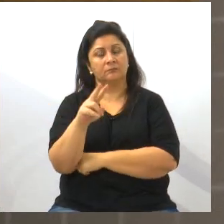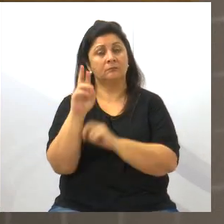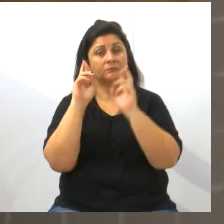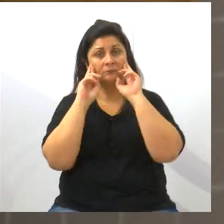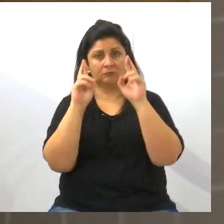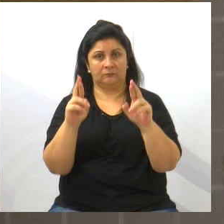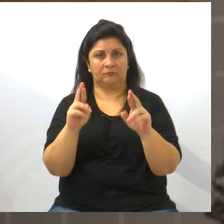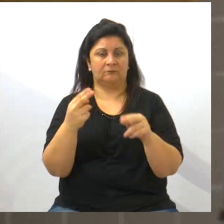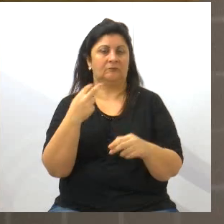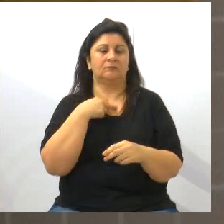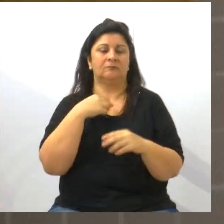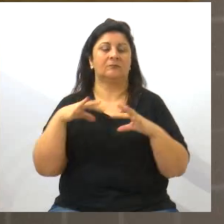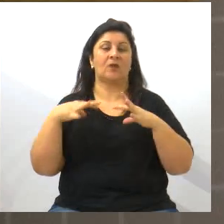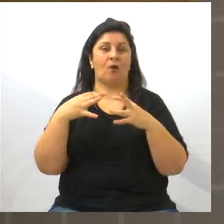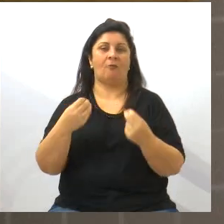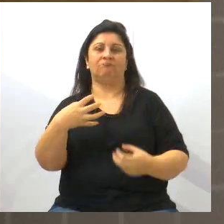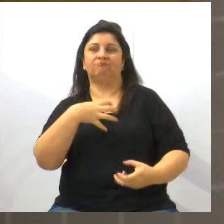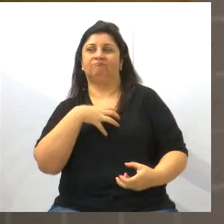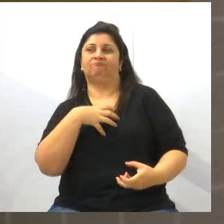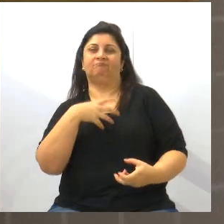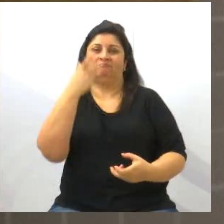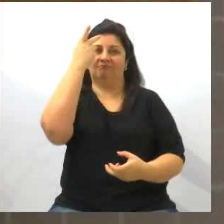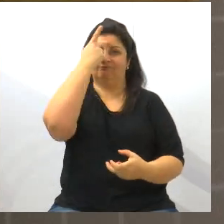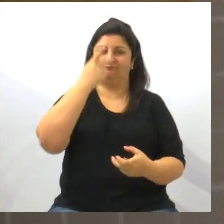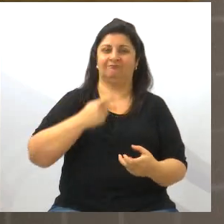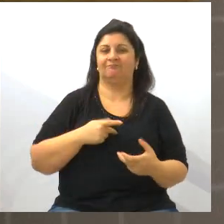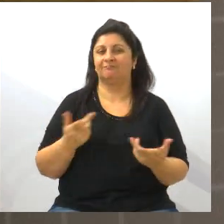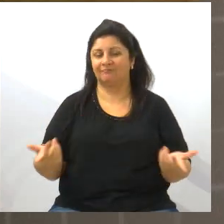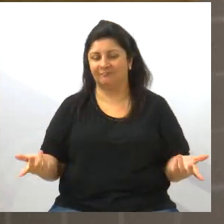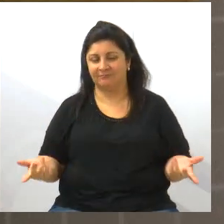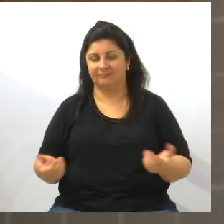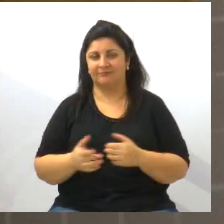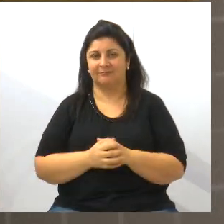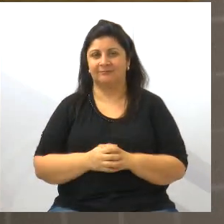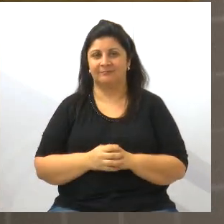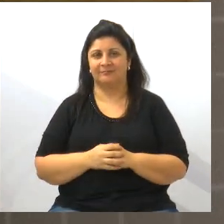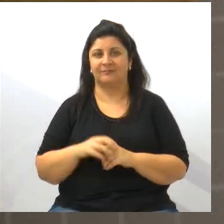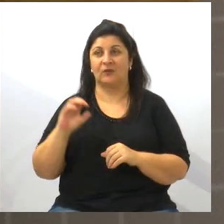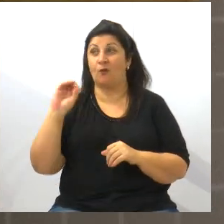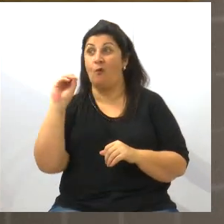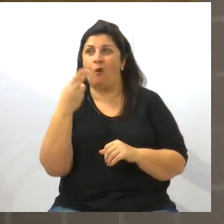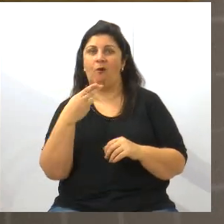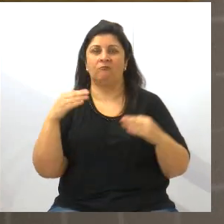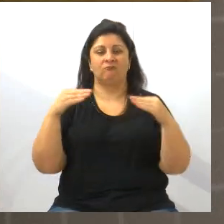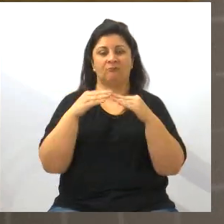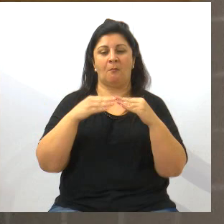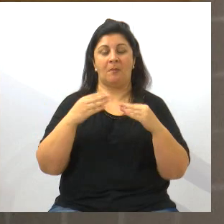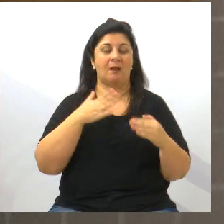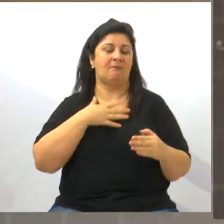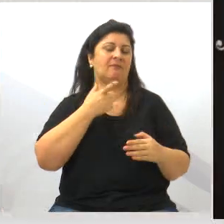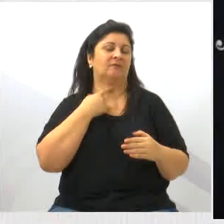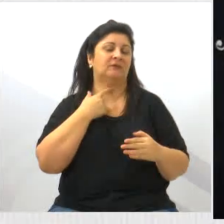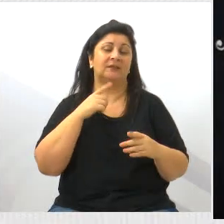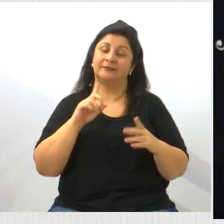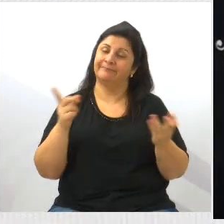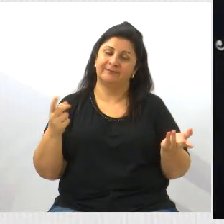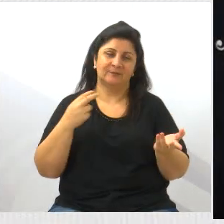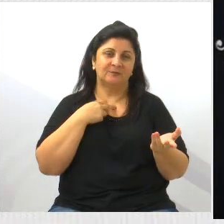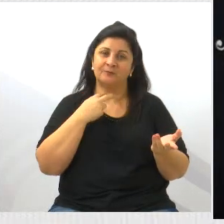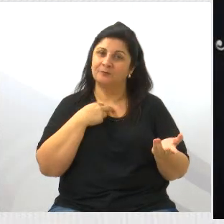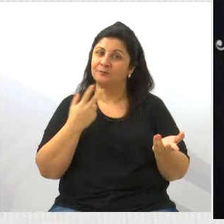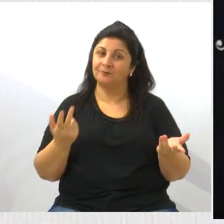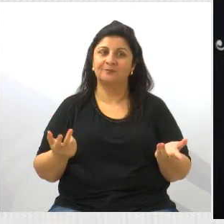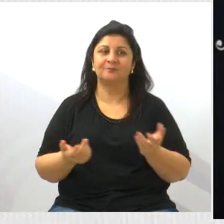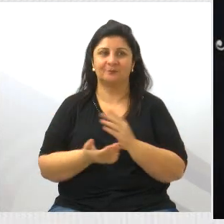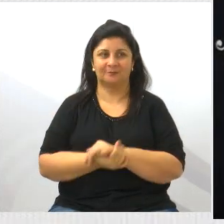para ser do jeito que a gente quer e do jeito que a gente acredita ou que vá de acordo com os nossos interesses. Então, isso também é